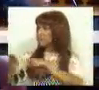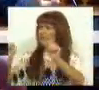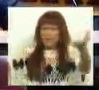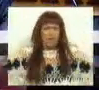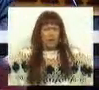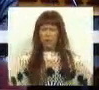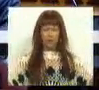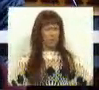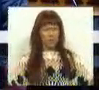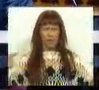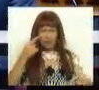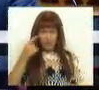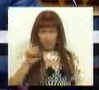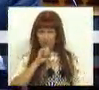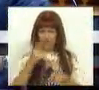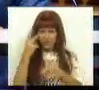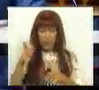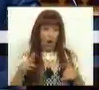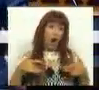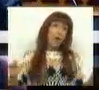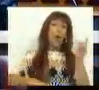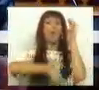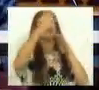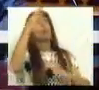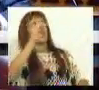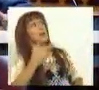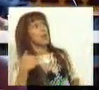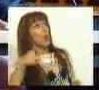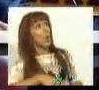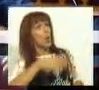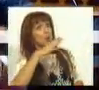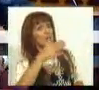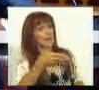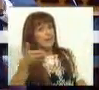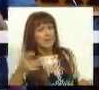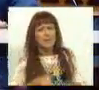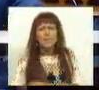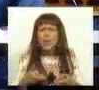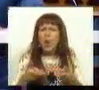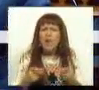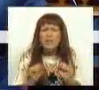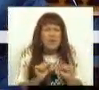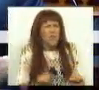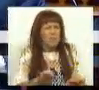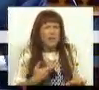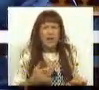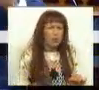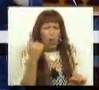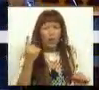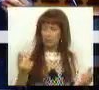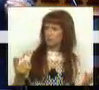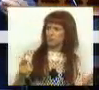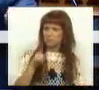que ninguém reparou provavelmente, do porta-voz do PSD, que veio hoje dizer que o orçamento não é do PSD, e